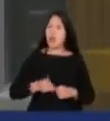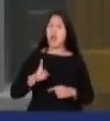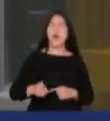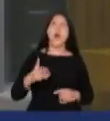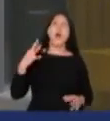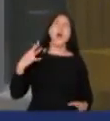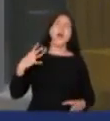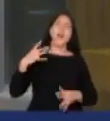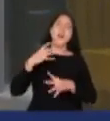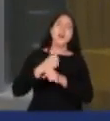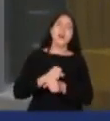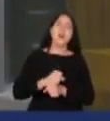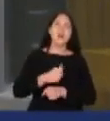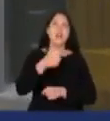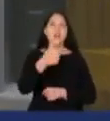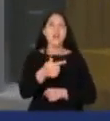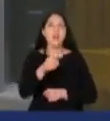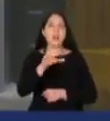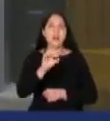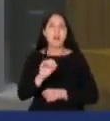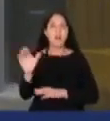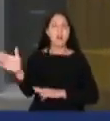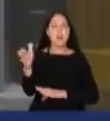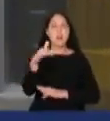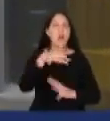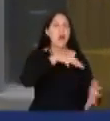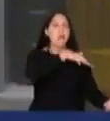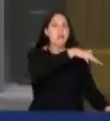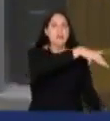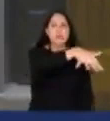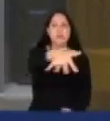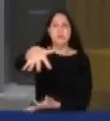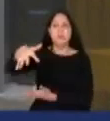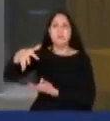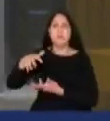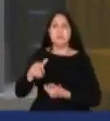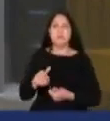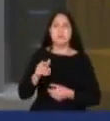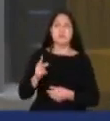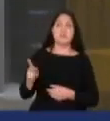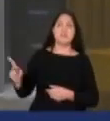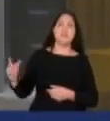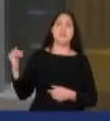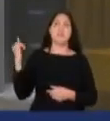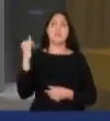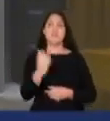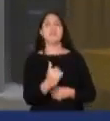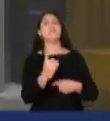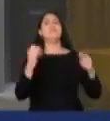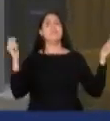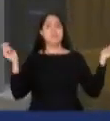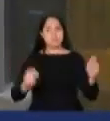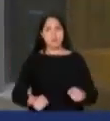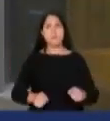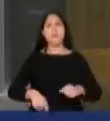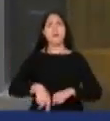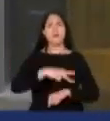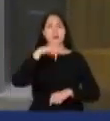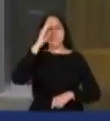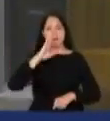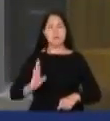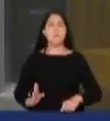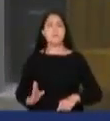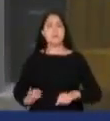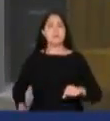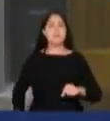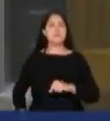embaixadores e embaixadoras do mundo inteiro para anunciar que ele era capaz de de fazer um golpe no Brasil, caso o resultado não lhe